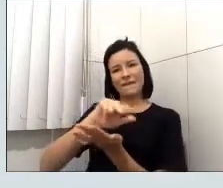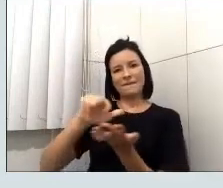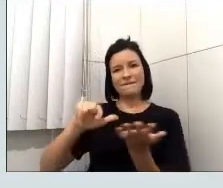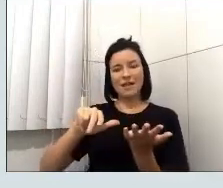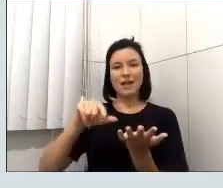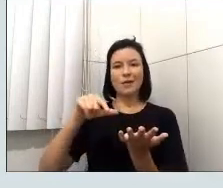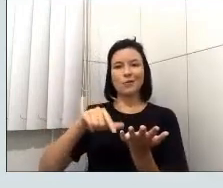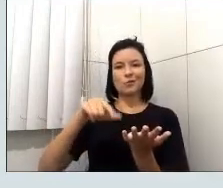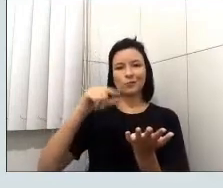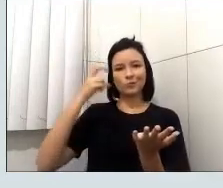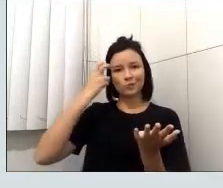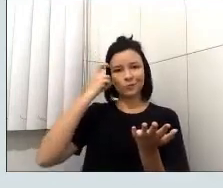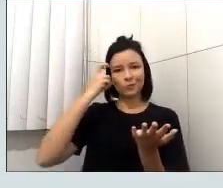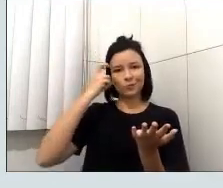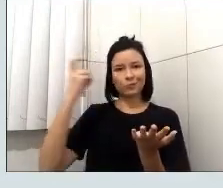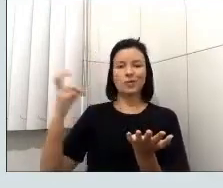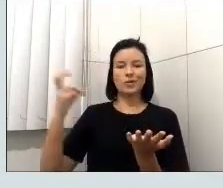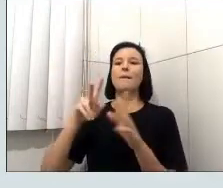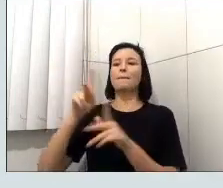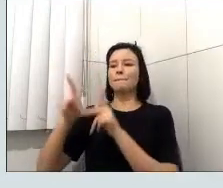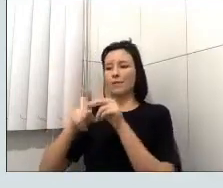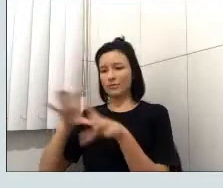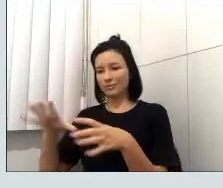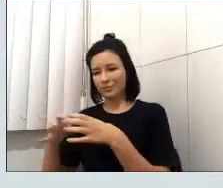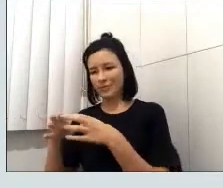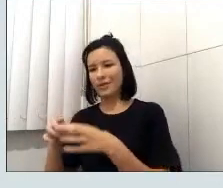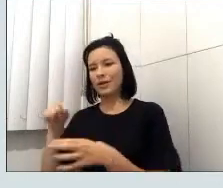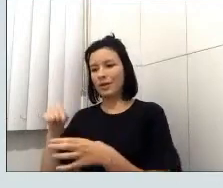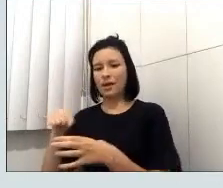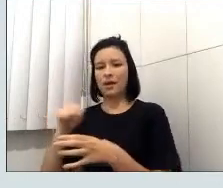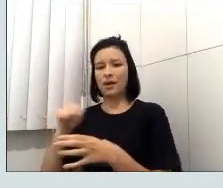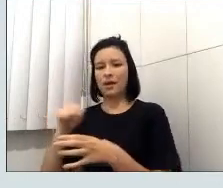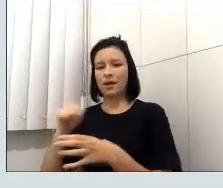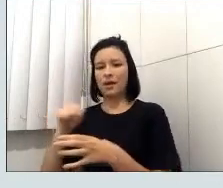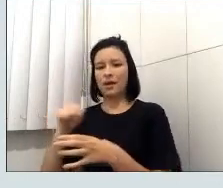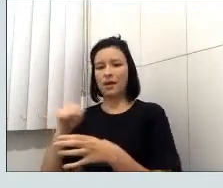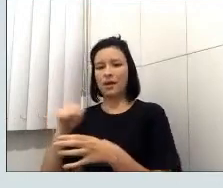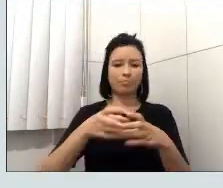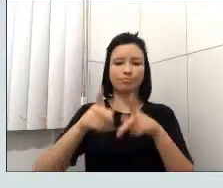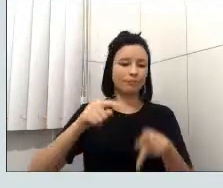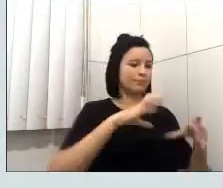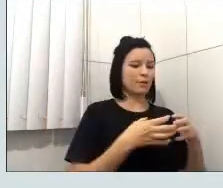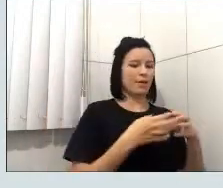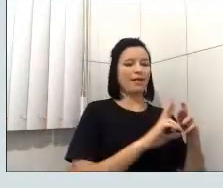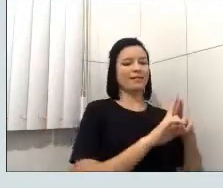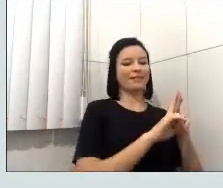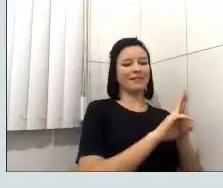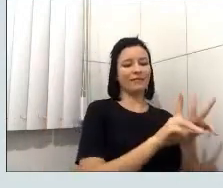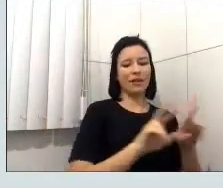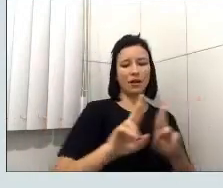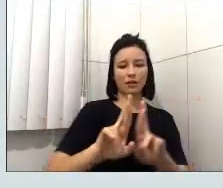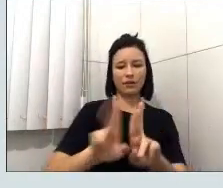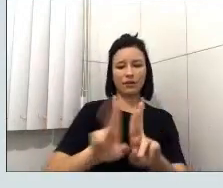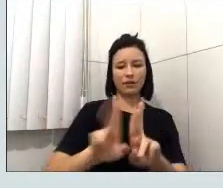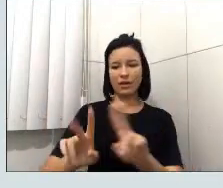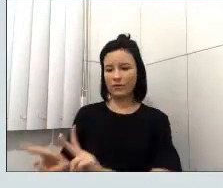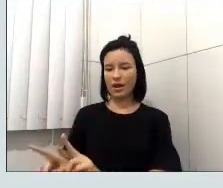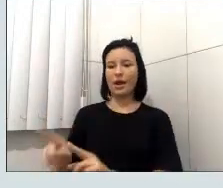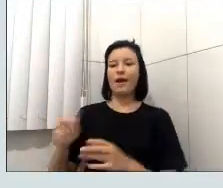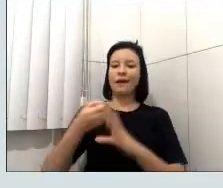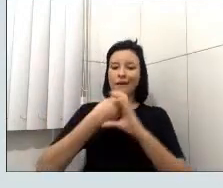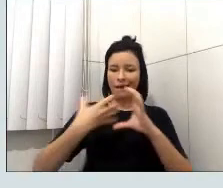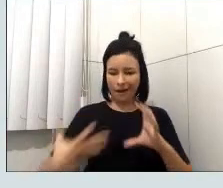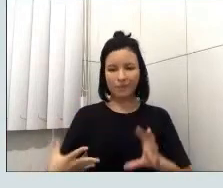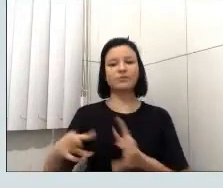culturas, então eram povos diferentes, e eles tinham características diferentes. E